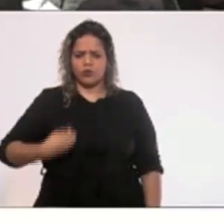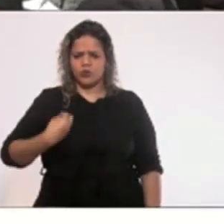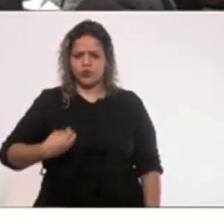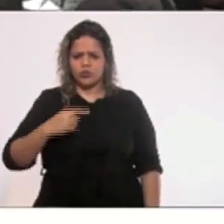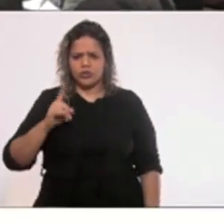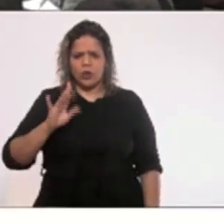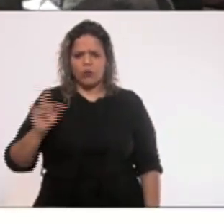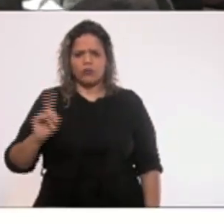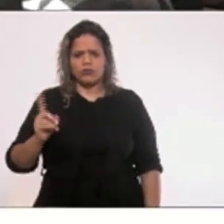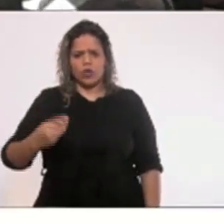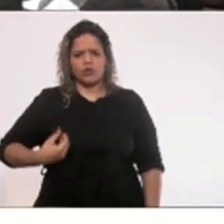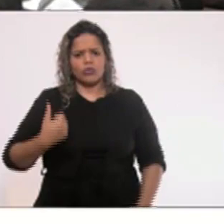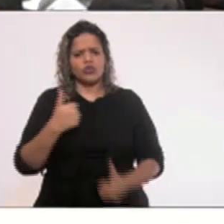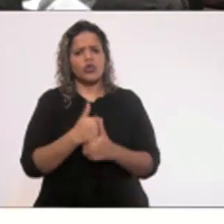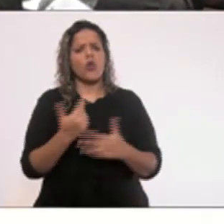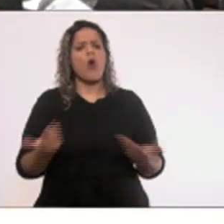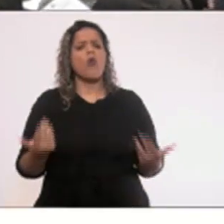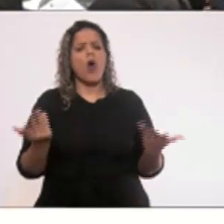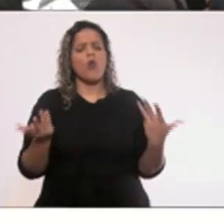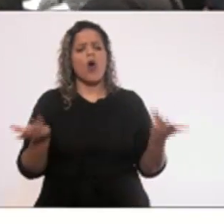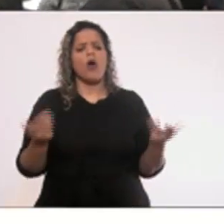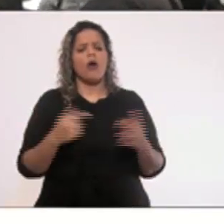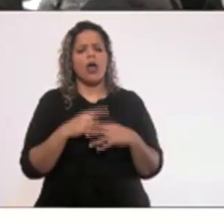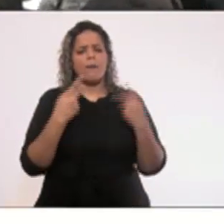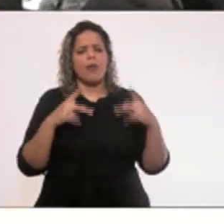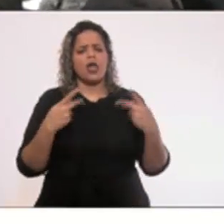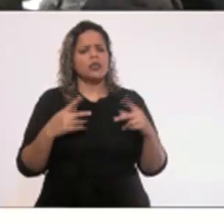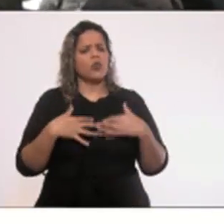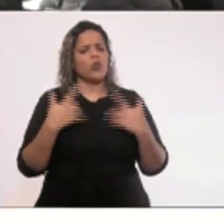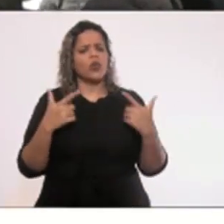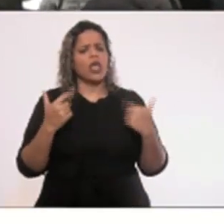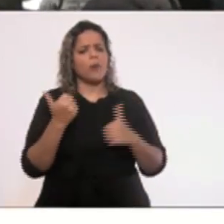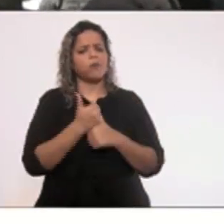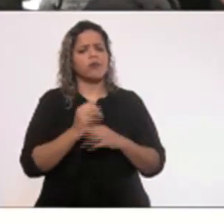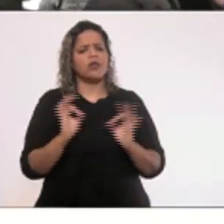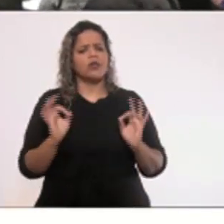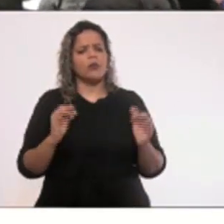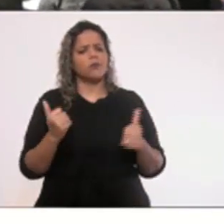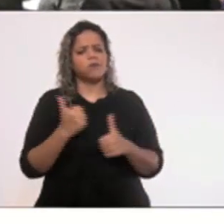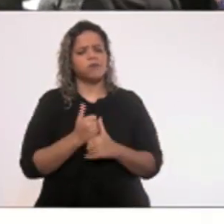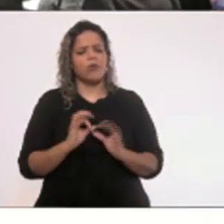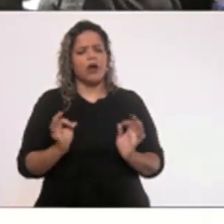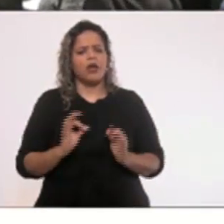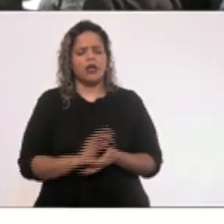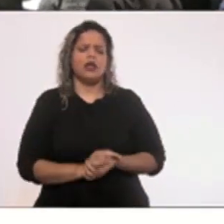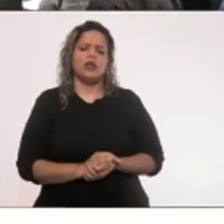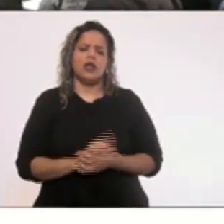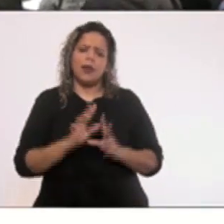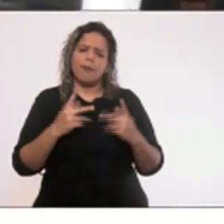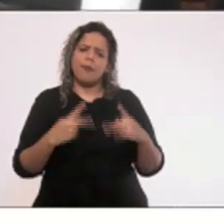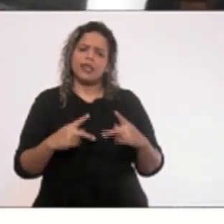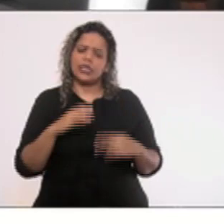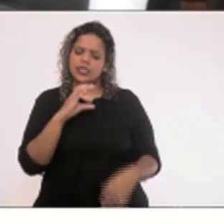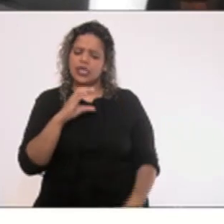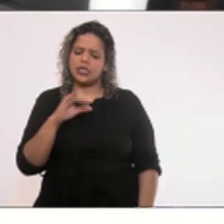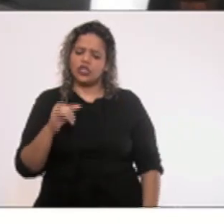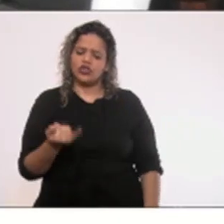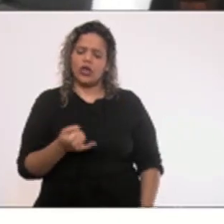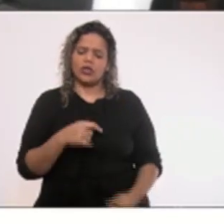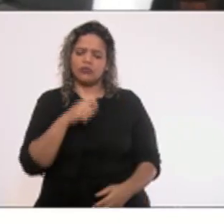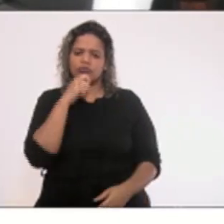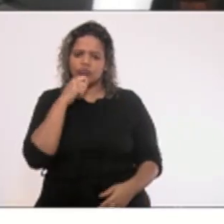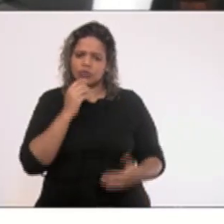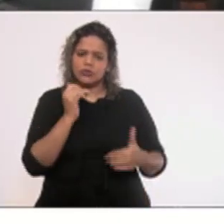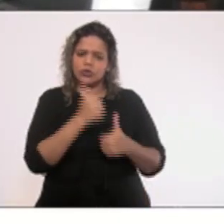Não existe. Então, qual o substitutivo que está... Porque teve parecer... Não tem substitutivo, meu irmão. Que é o parecer da CCJ sem